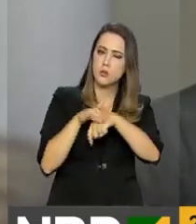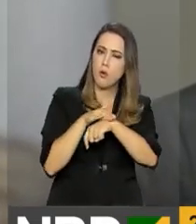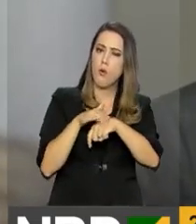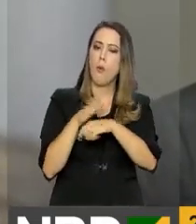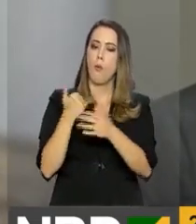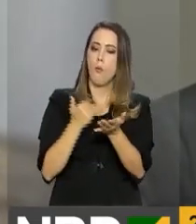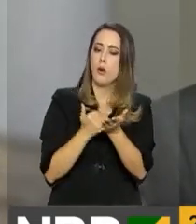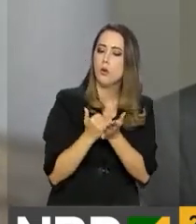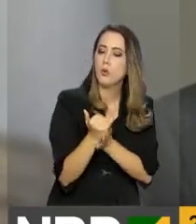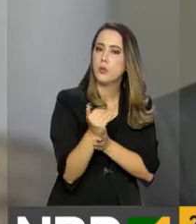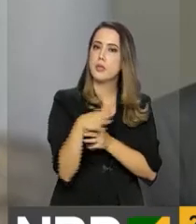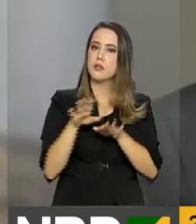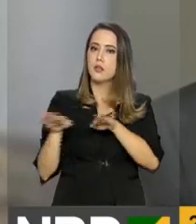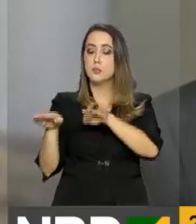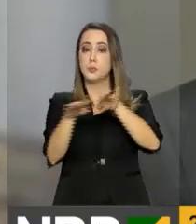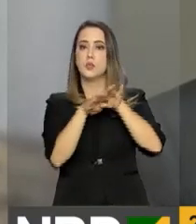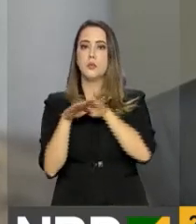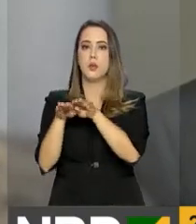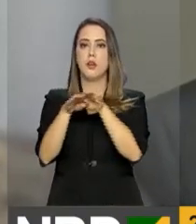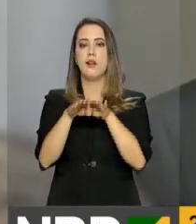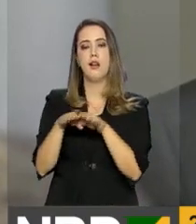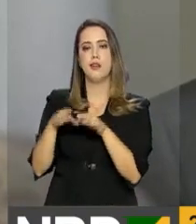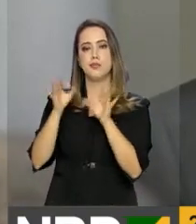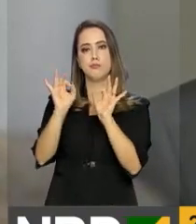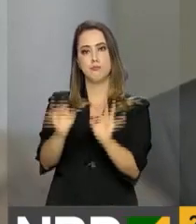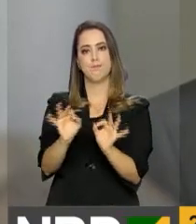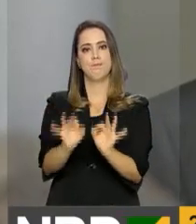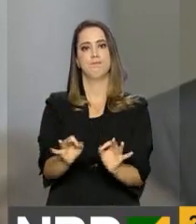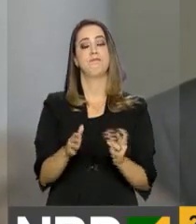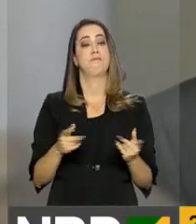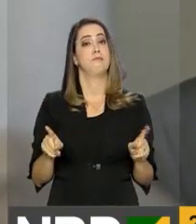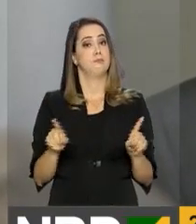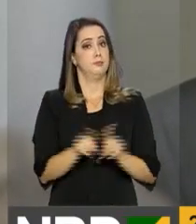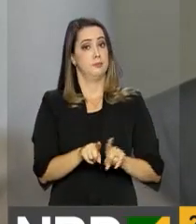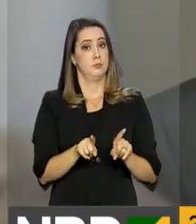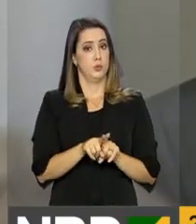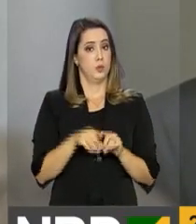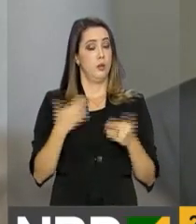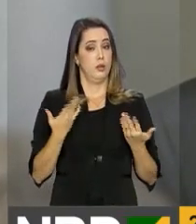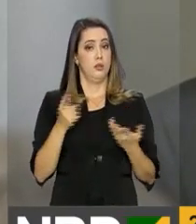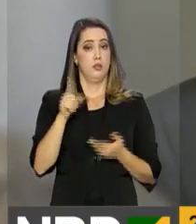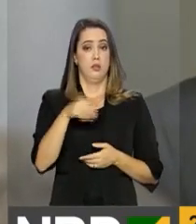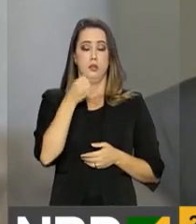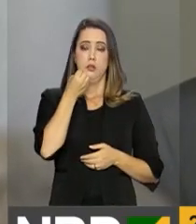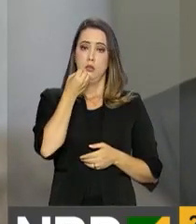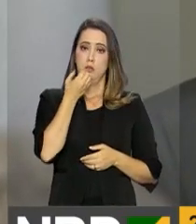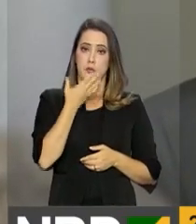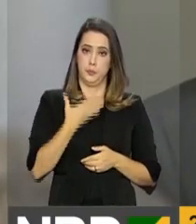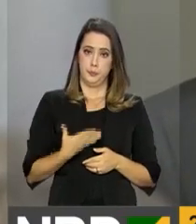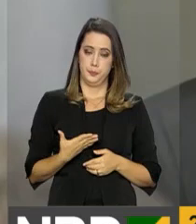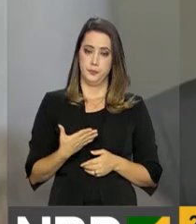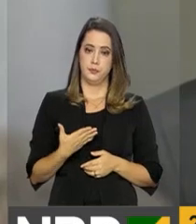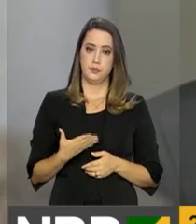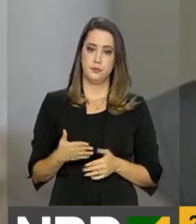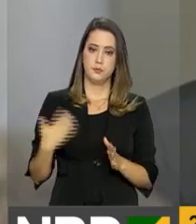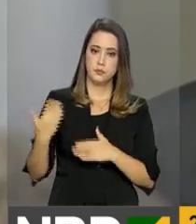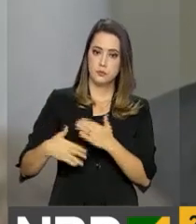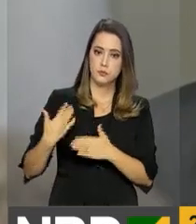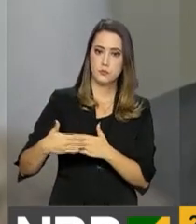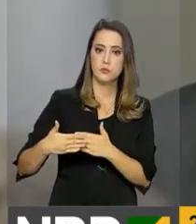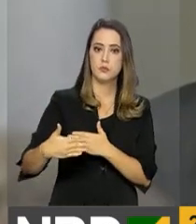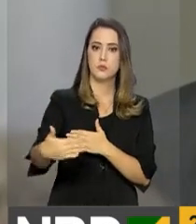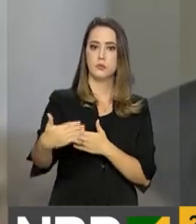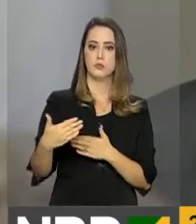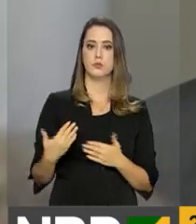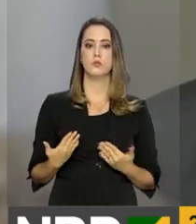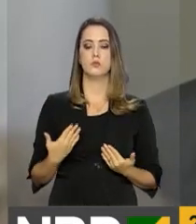participativa, mais democrática, não é? E também é interessante, ao longo do tempo, e o